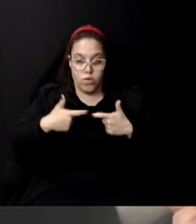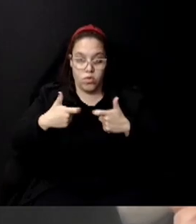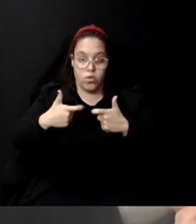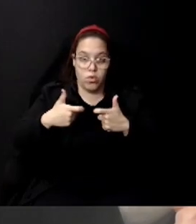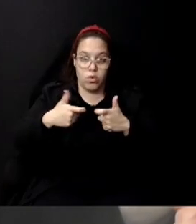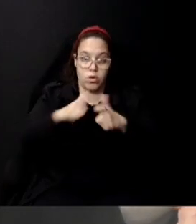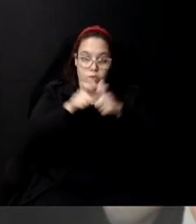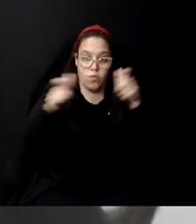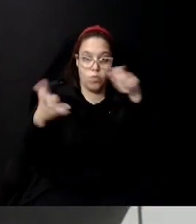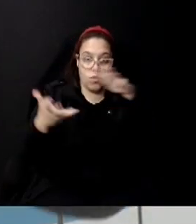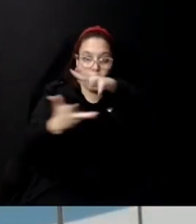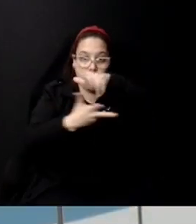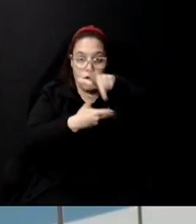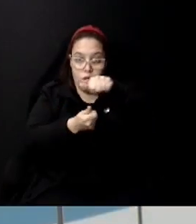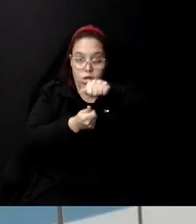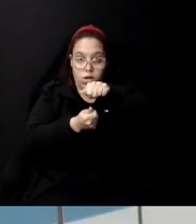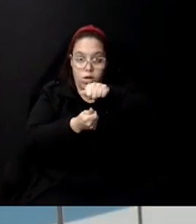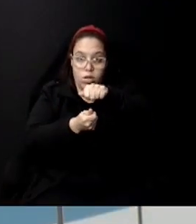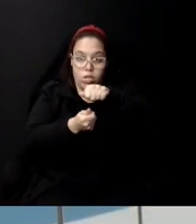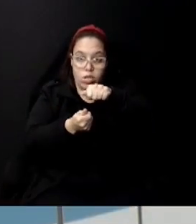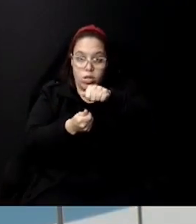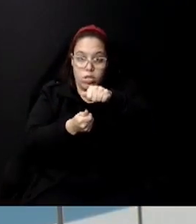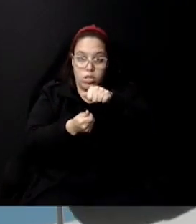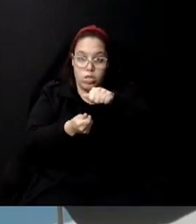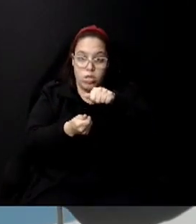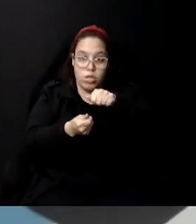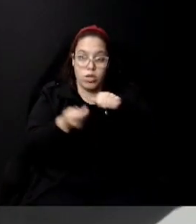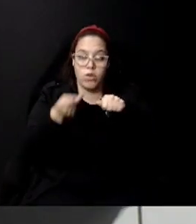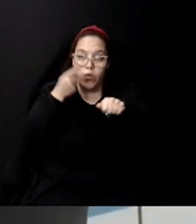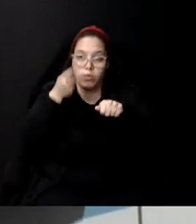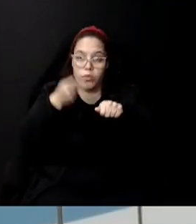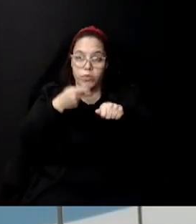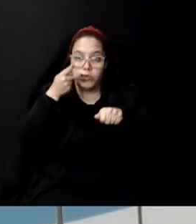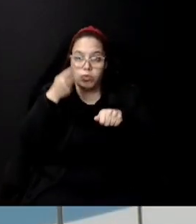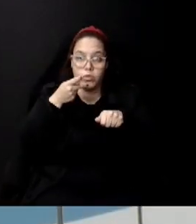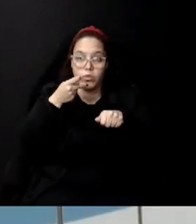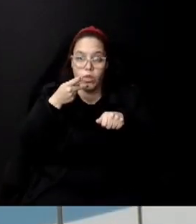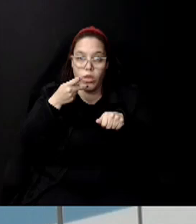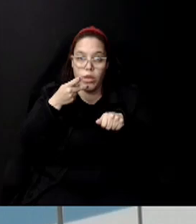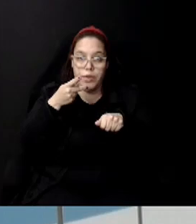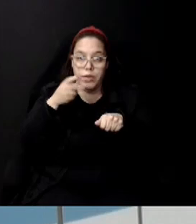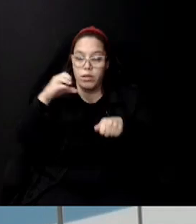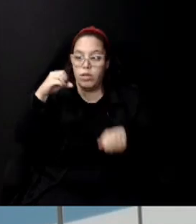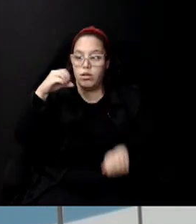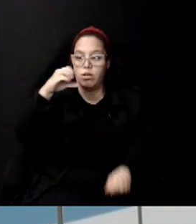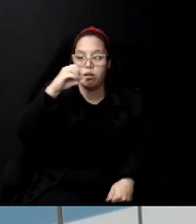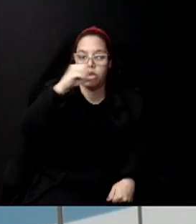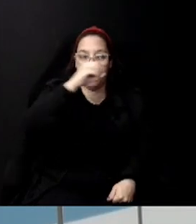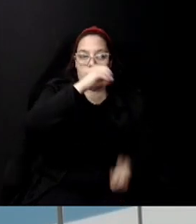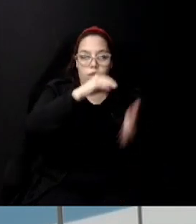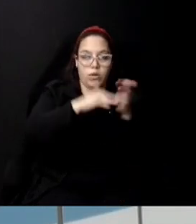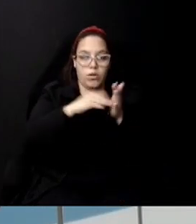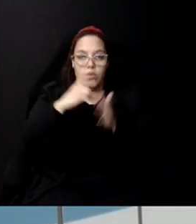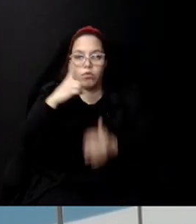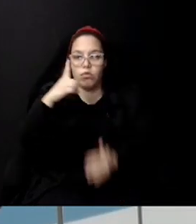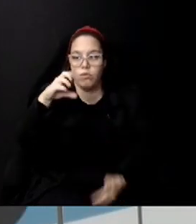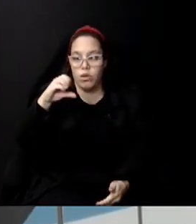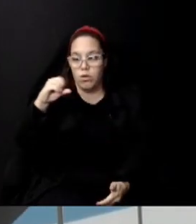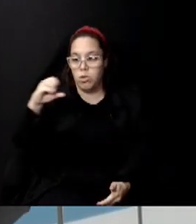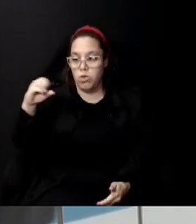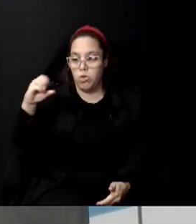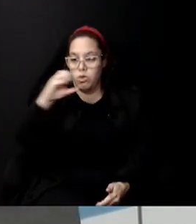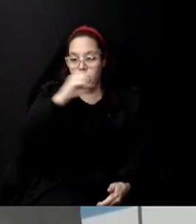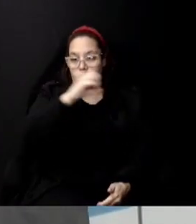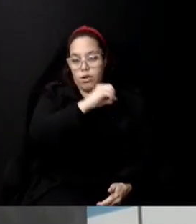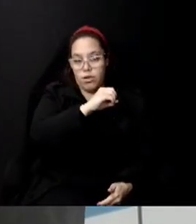mundiais. Então a gente está falando do ano 900 até o ano 1900,